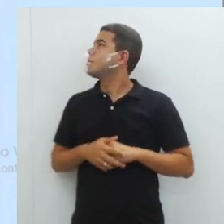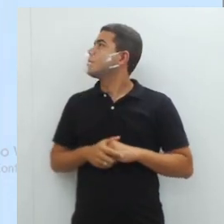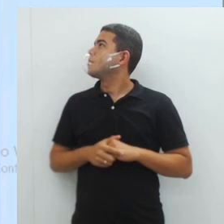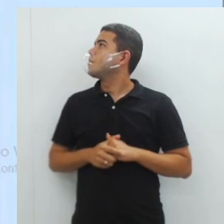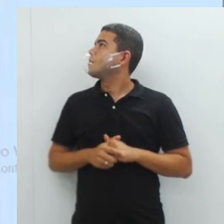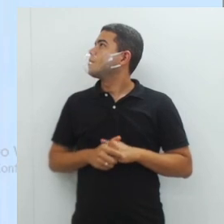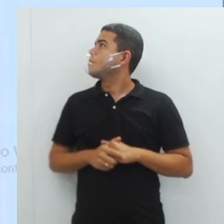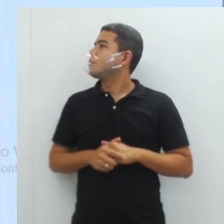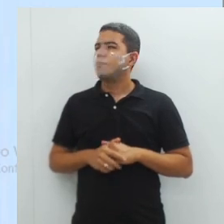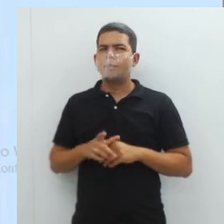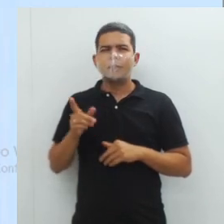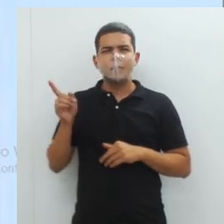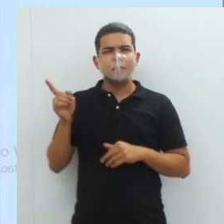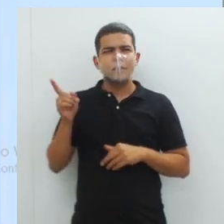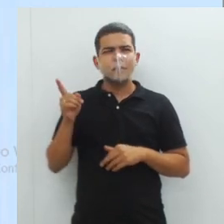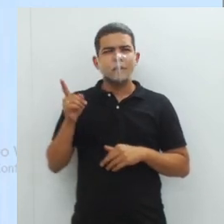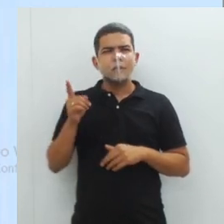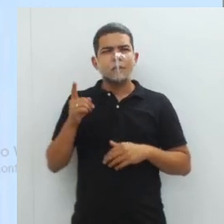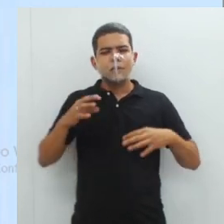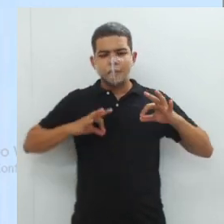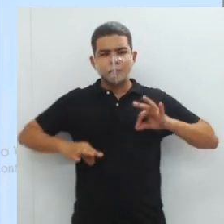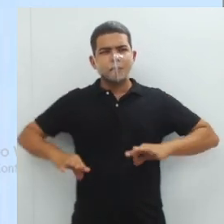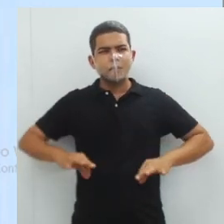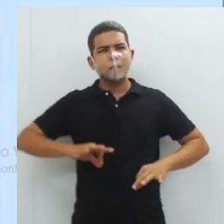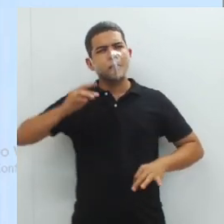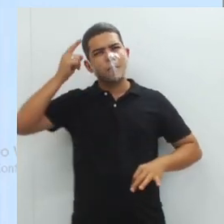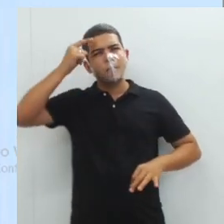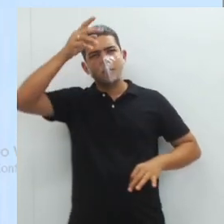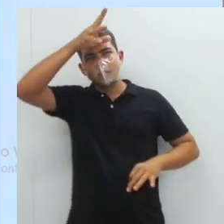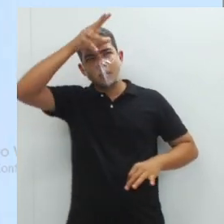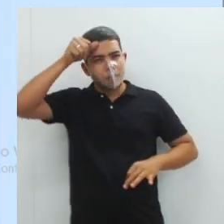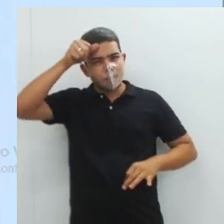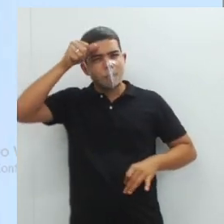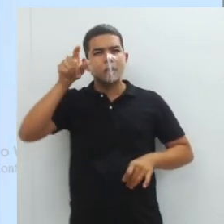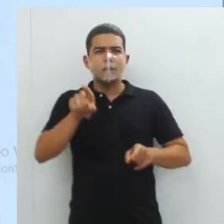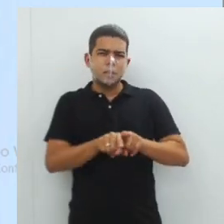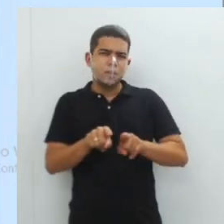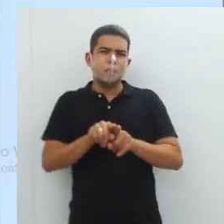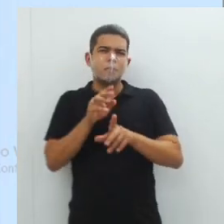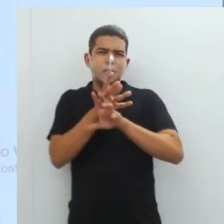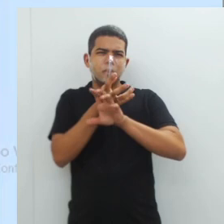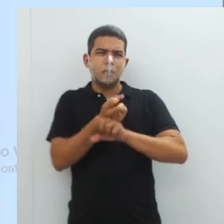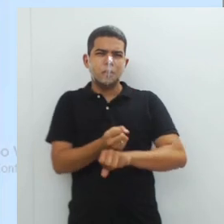é um animal amazônico ou animal de cerrado, ela também é um animal de Caatinga.